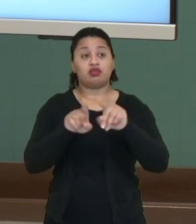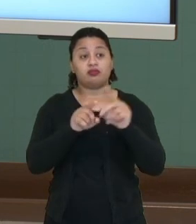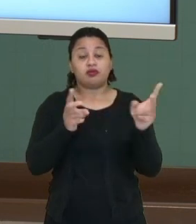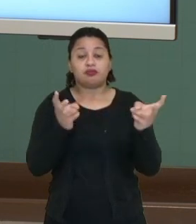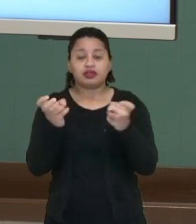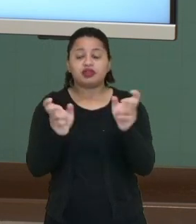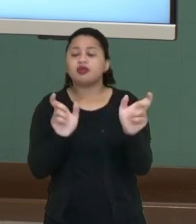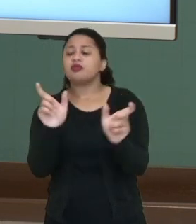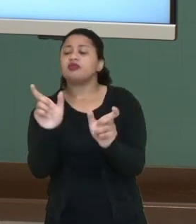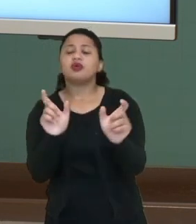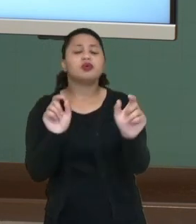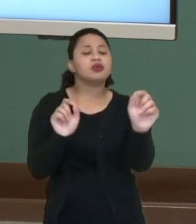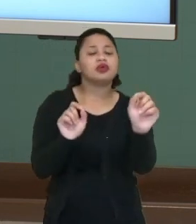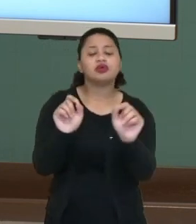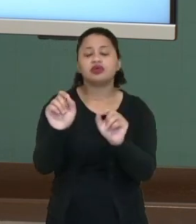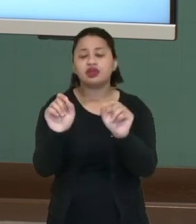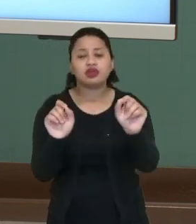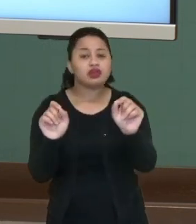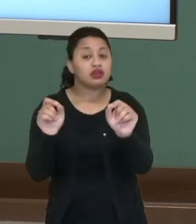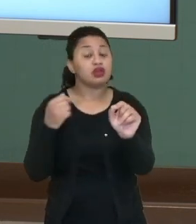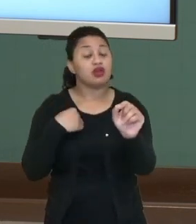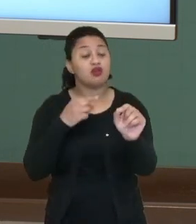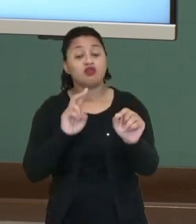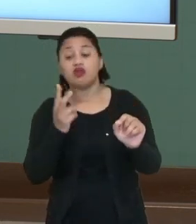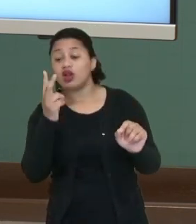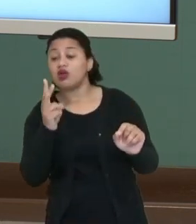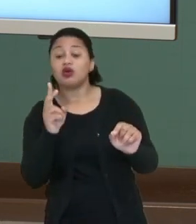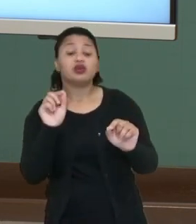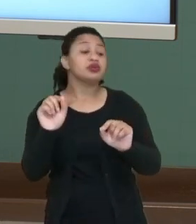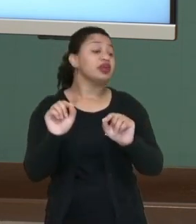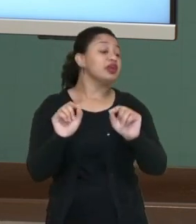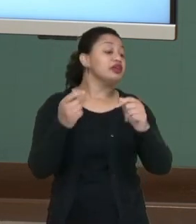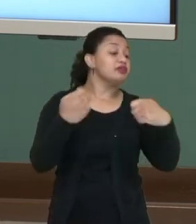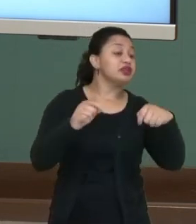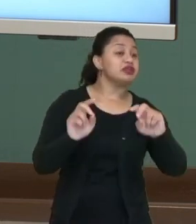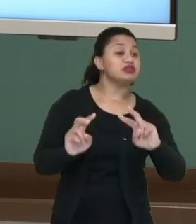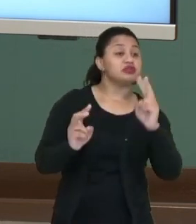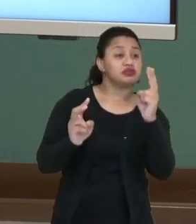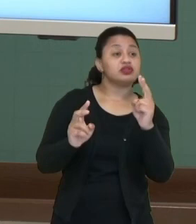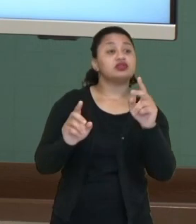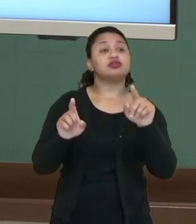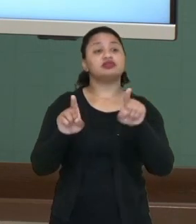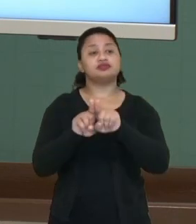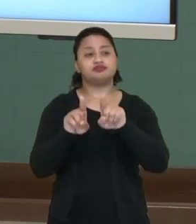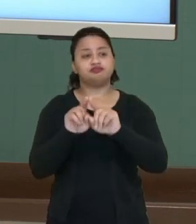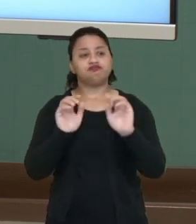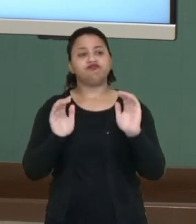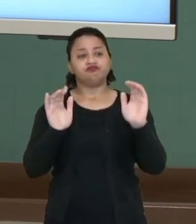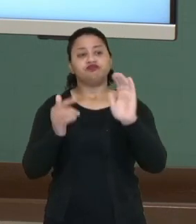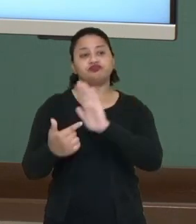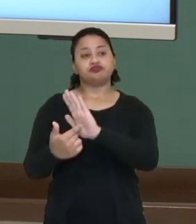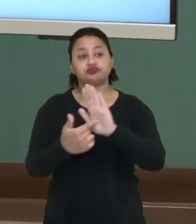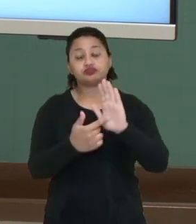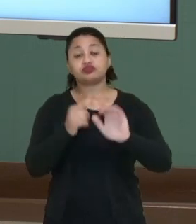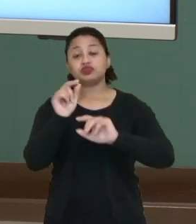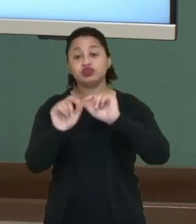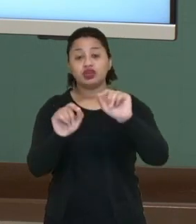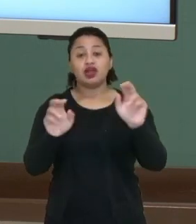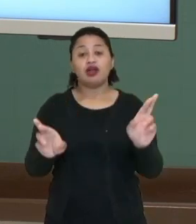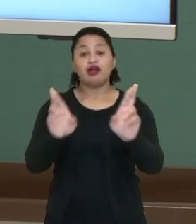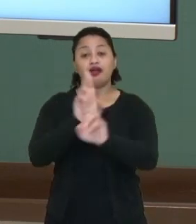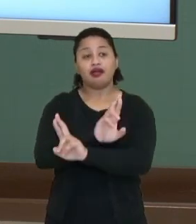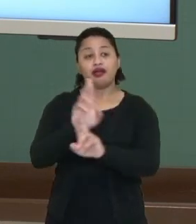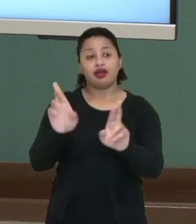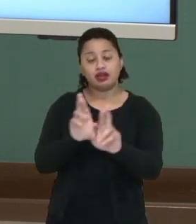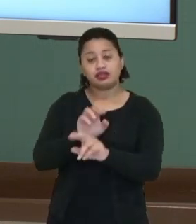dependentes e independentes, quem fornece valor, quem precisa do valor, e a ideia de função apresenta uma